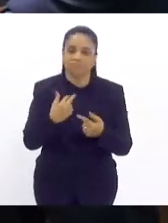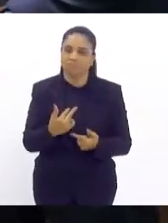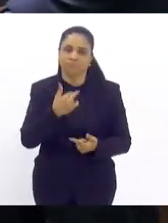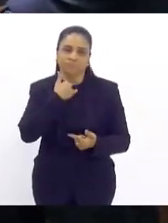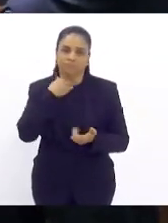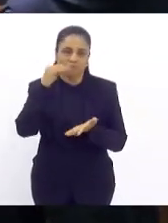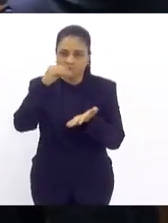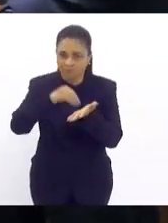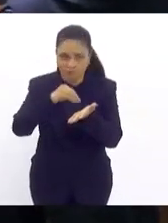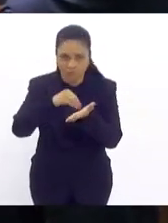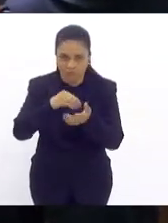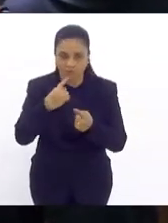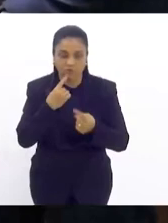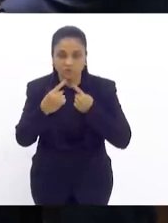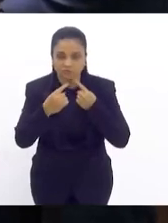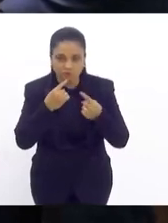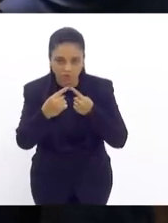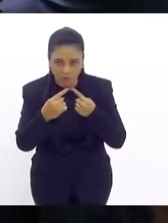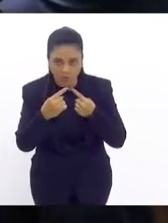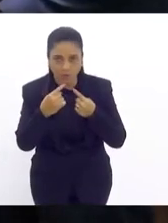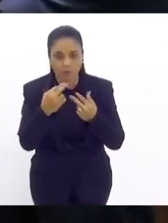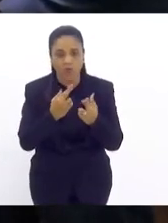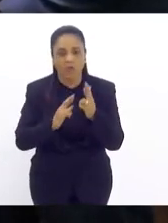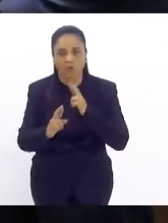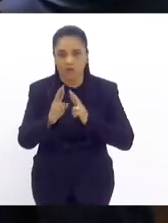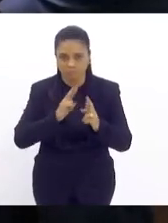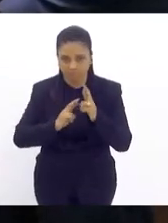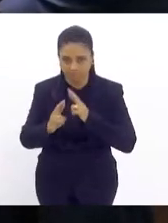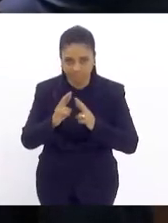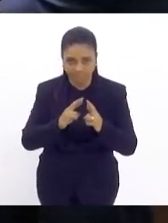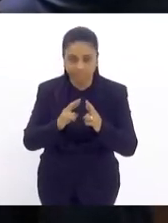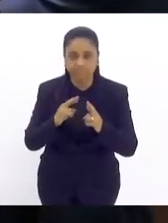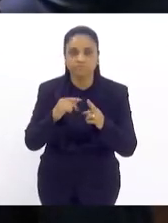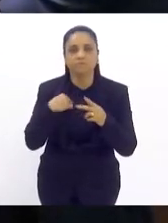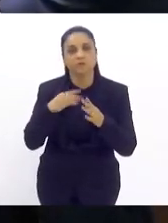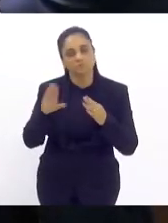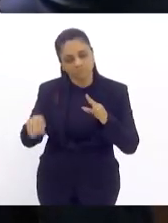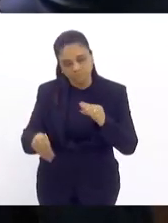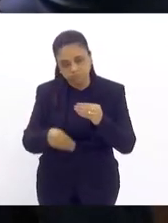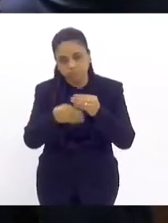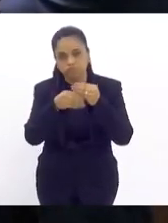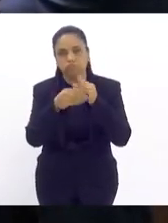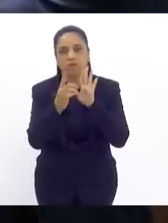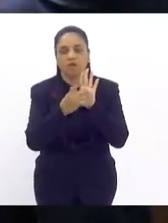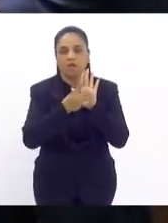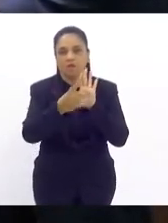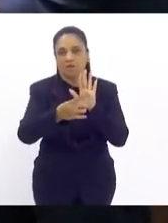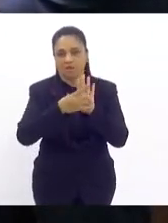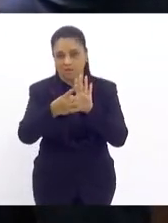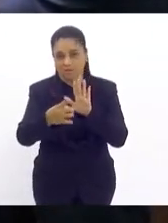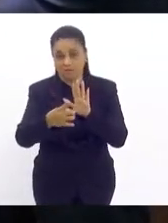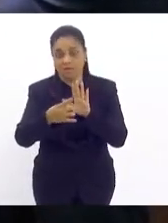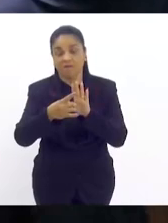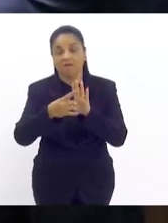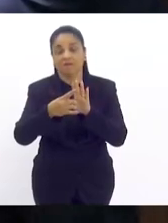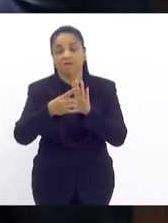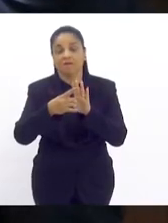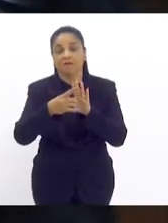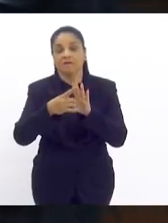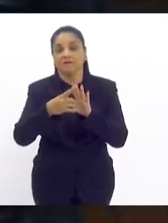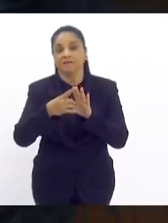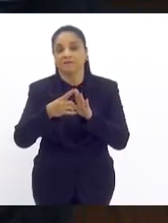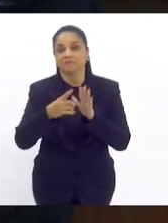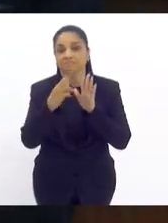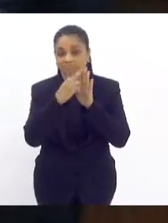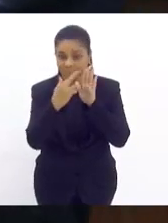nosso diálogo as nossas relações Então eu só queria reiterar né que o Regimento já disciplina o funcionamento das frentes e a gente